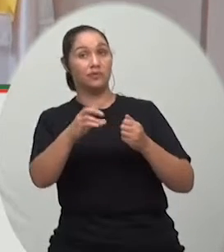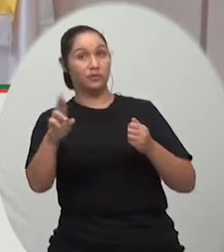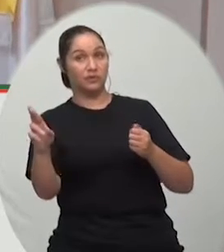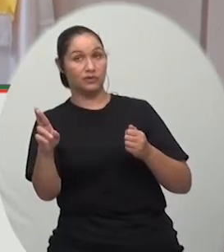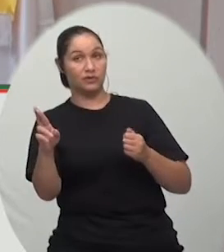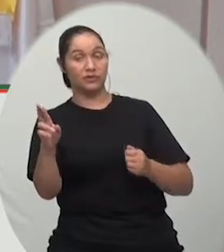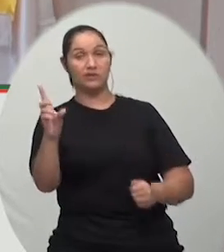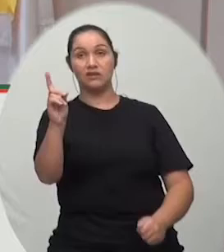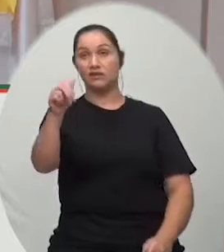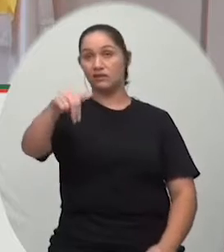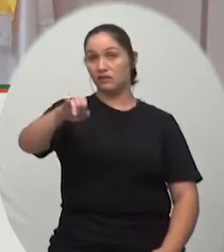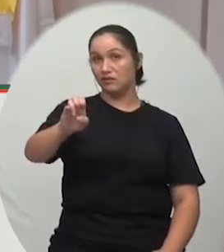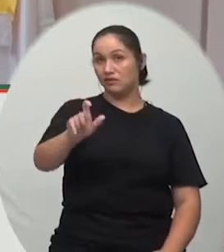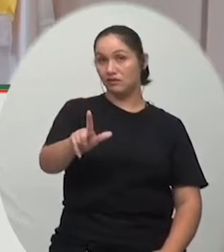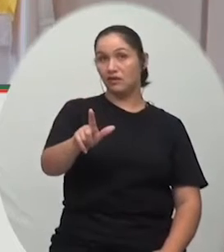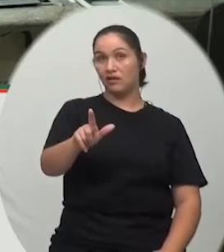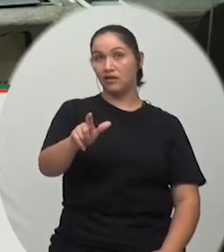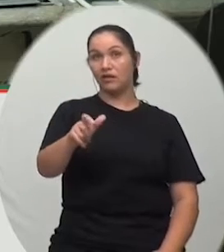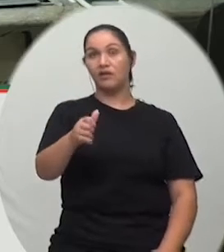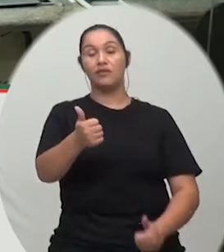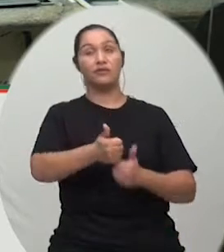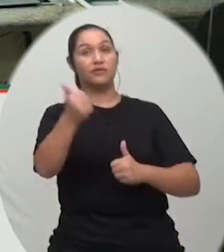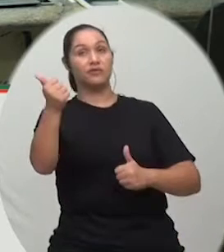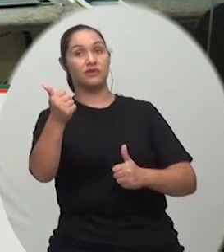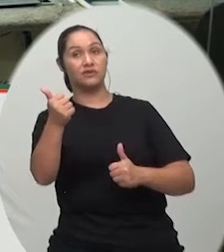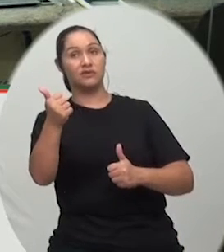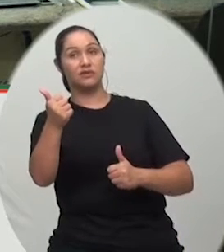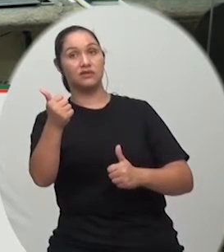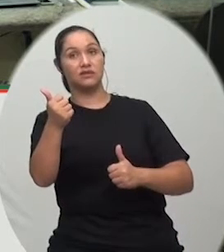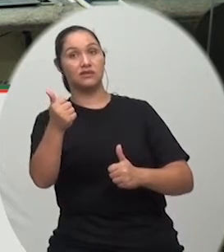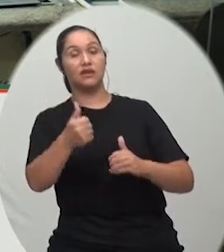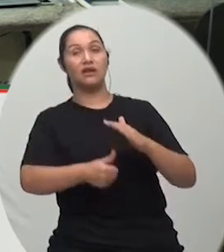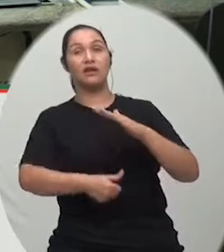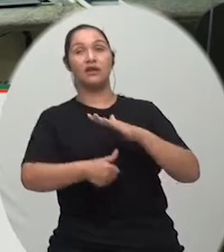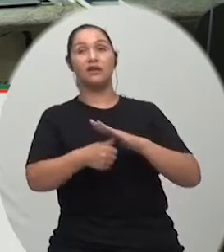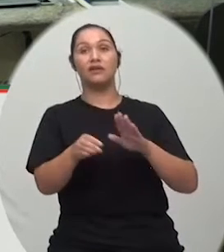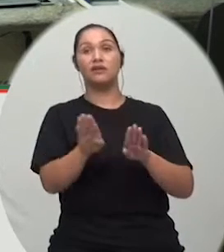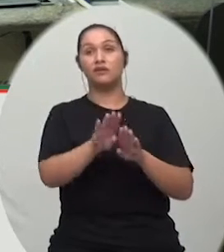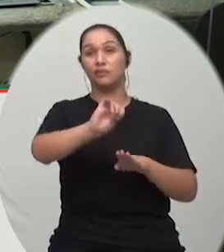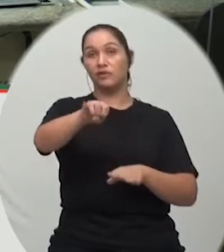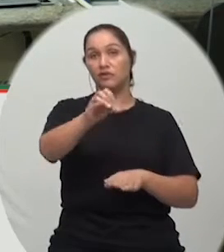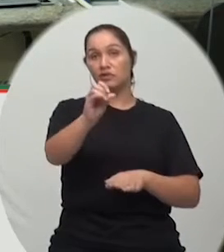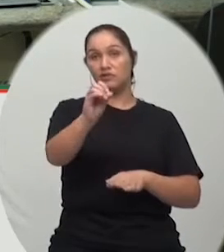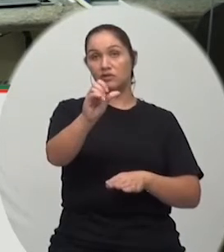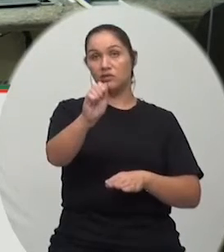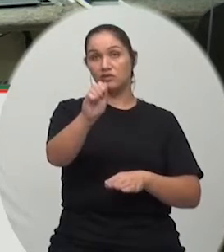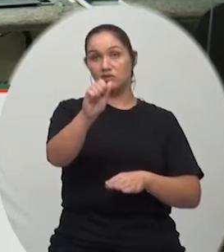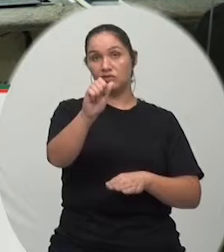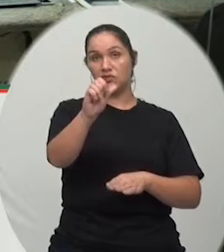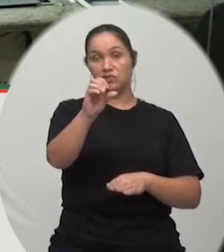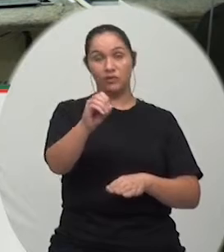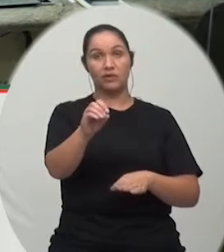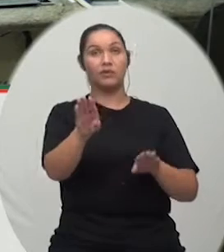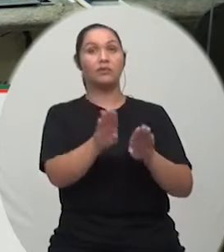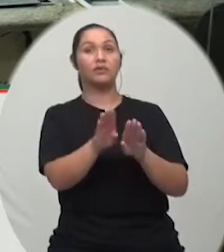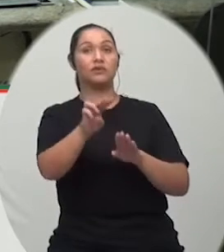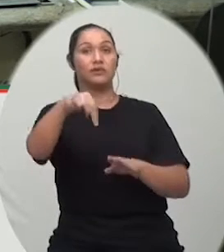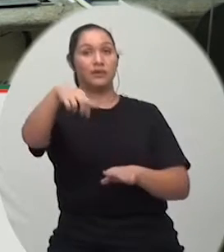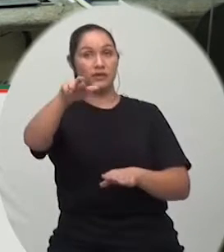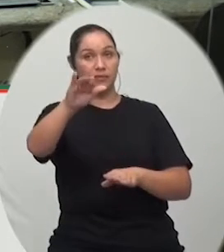nosso vice-reitor, professor João Carlos Rodrigues, nosso coordenador, professora Márcia Piazza, coordenadora